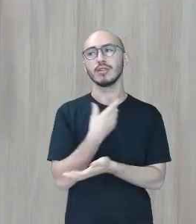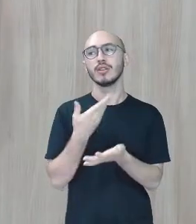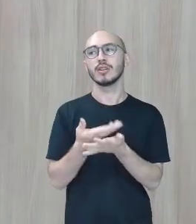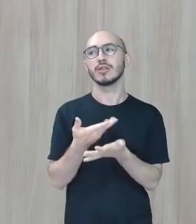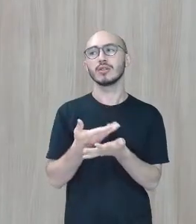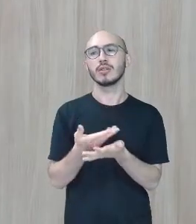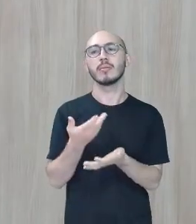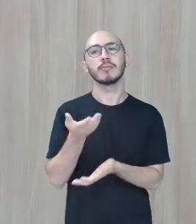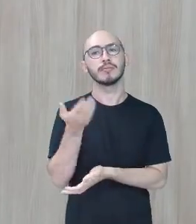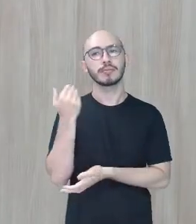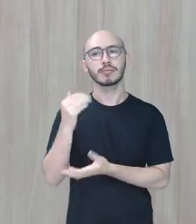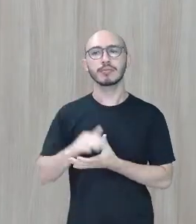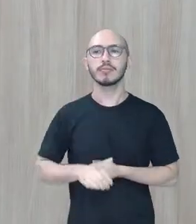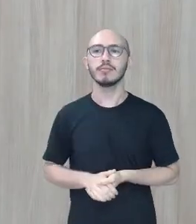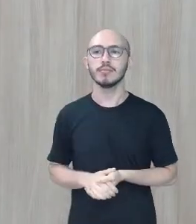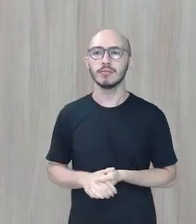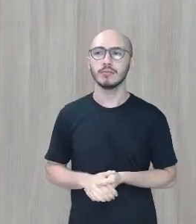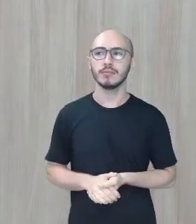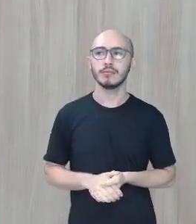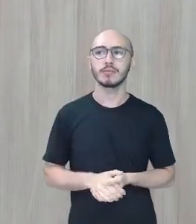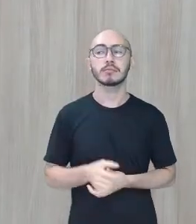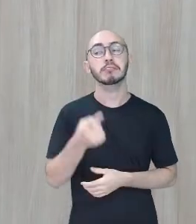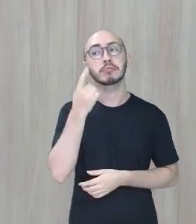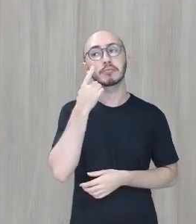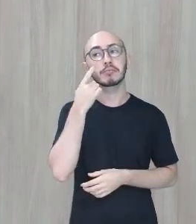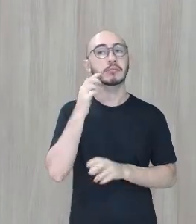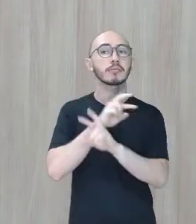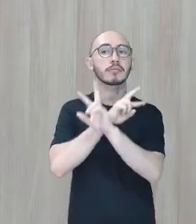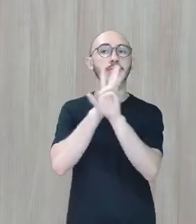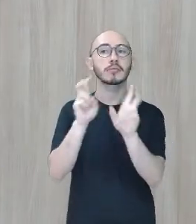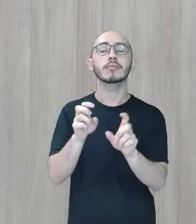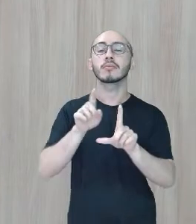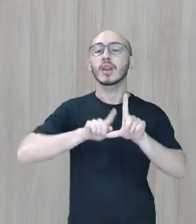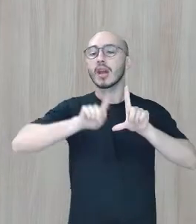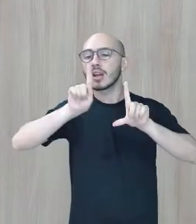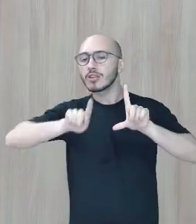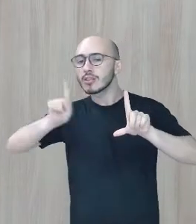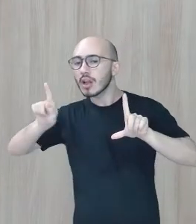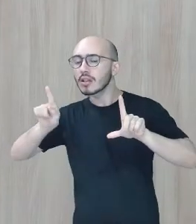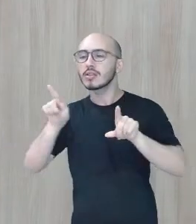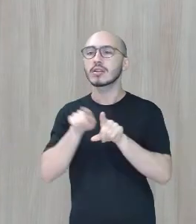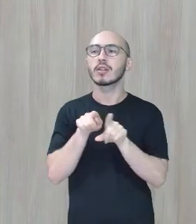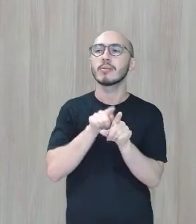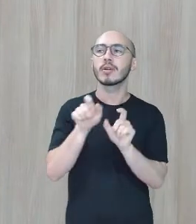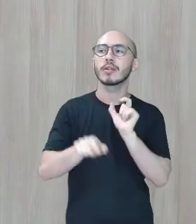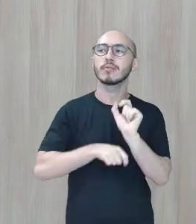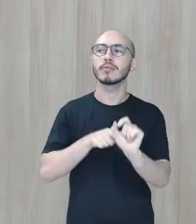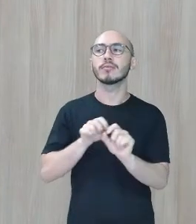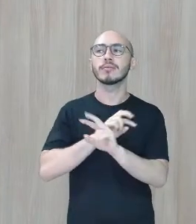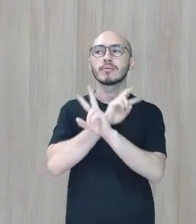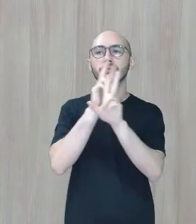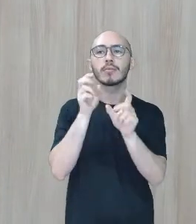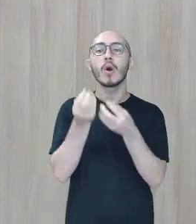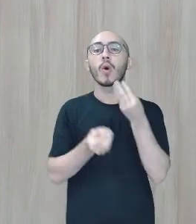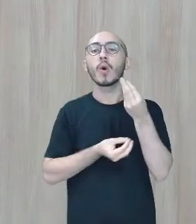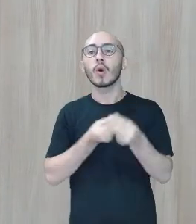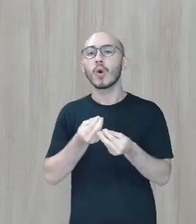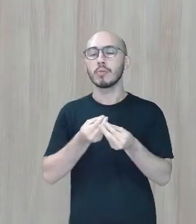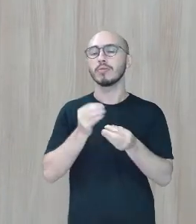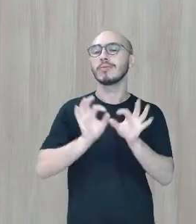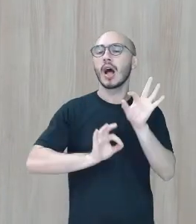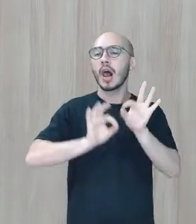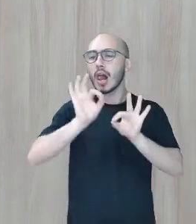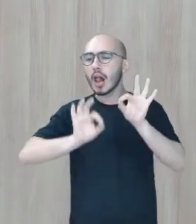viu na aula passada, certo? Estamos falando aí de estatística, estamos falando aí da questão de medidas de